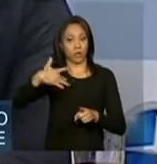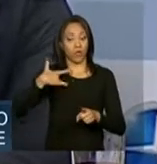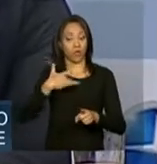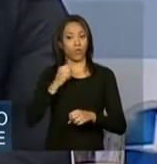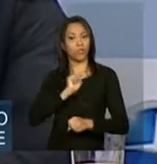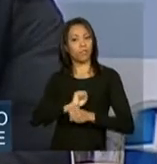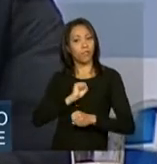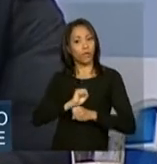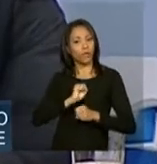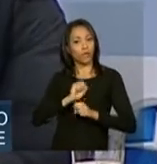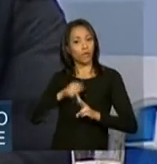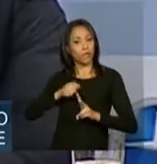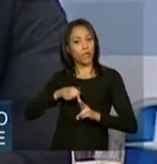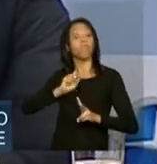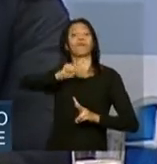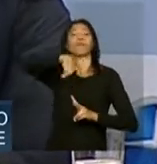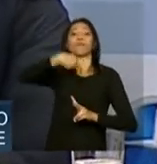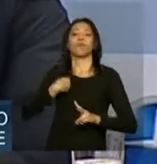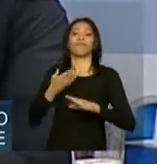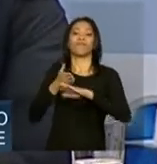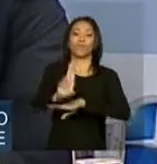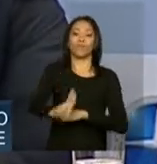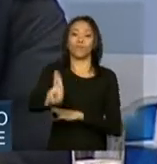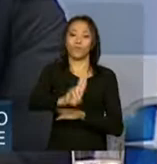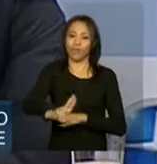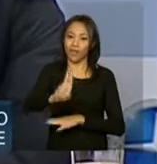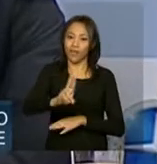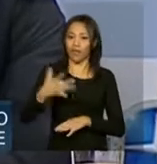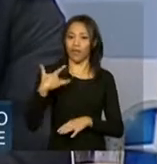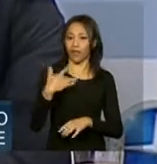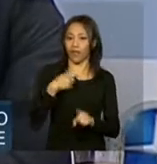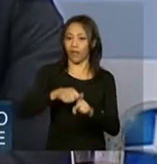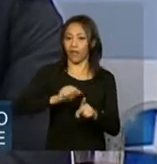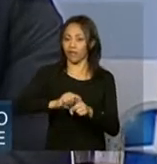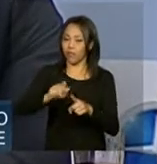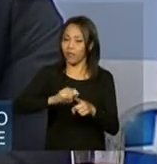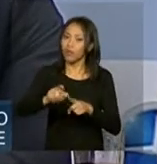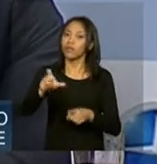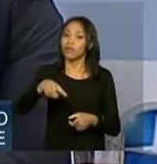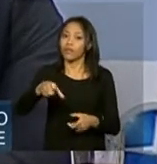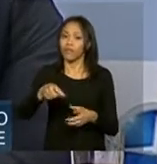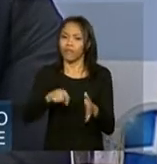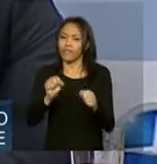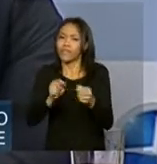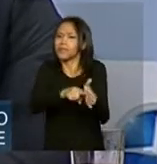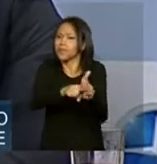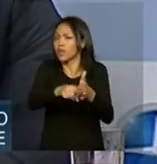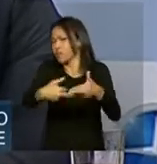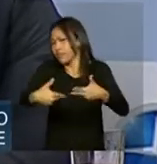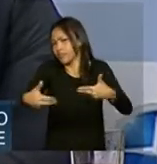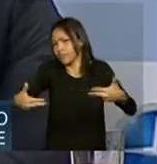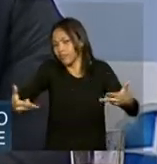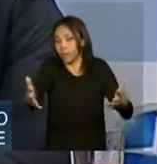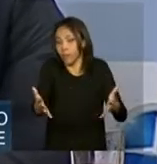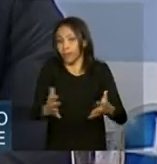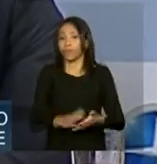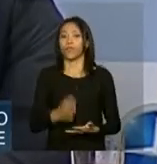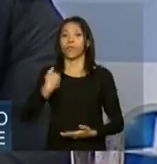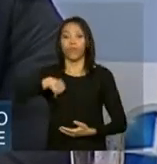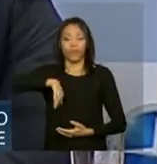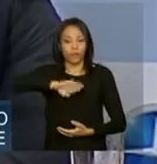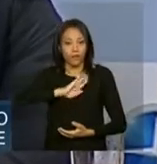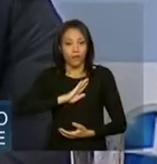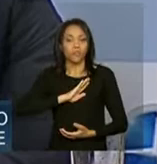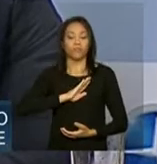ela tem uma facilidade em negociar esse reajuste. Então, nós não acreditamos que os impactos do